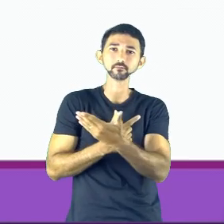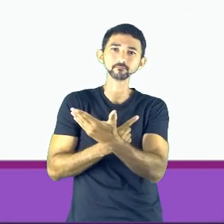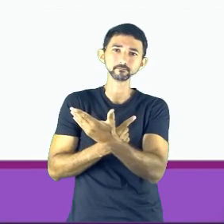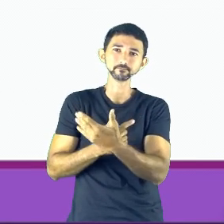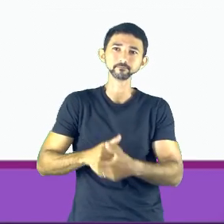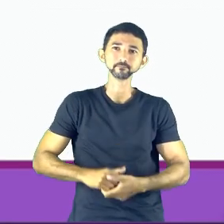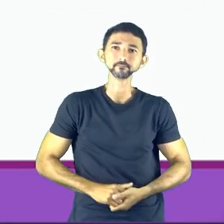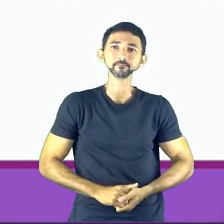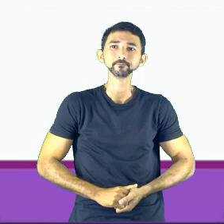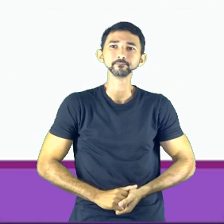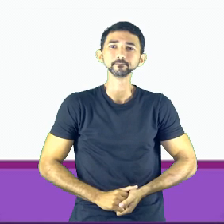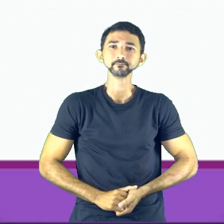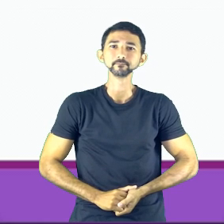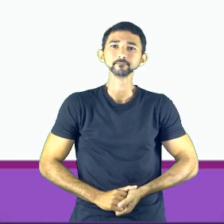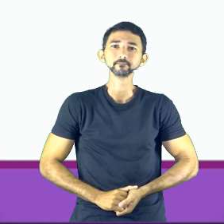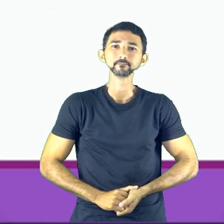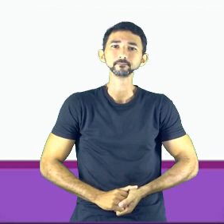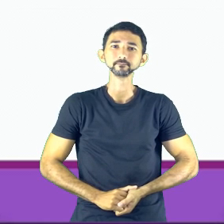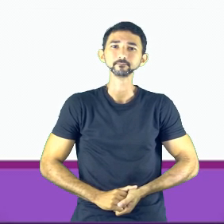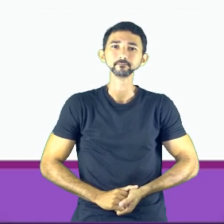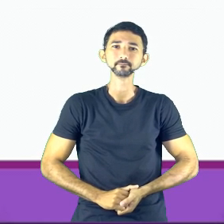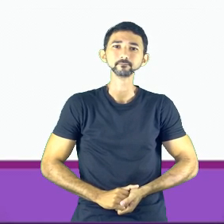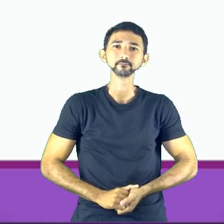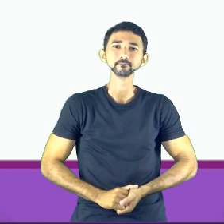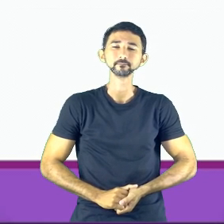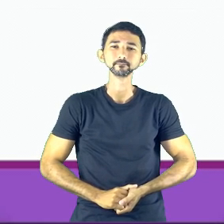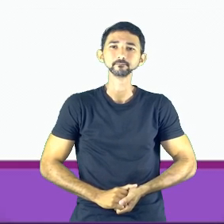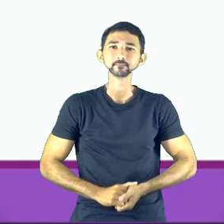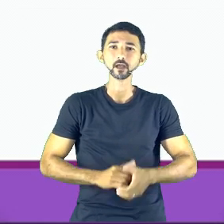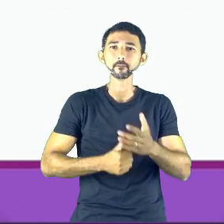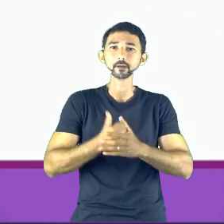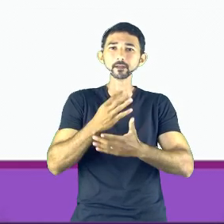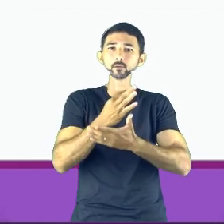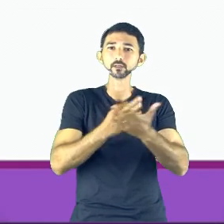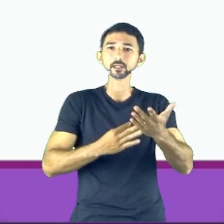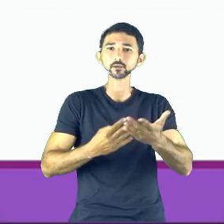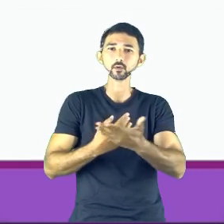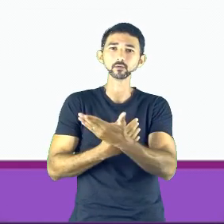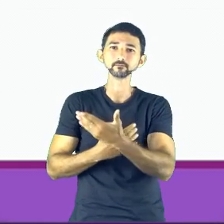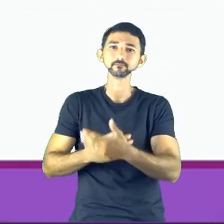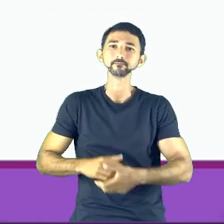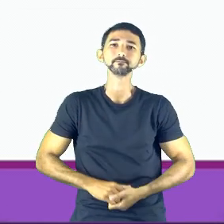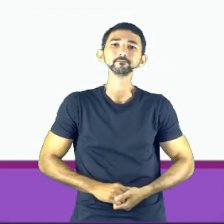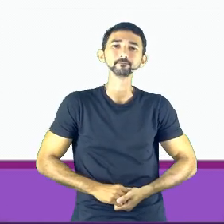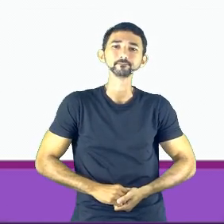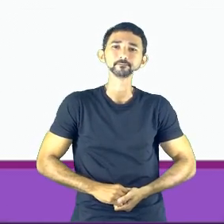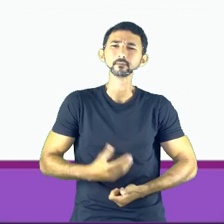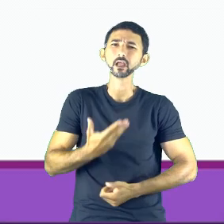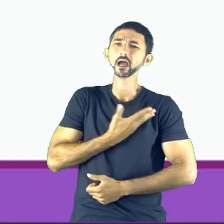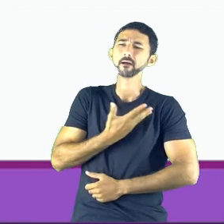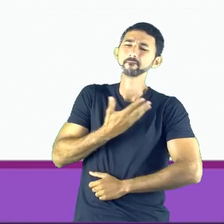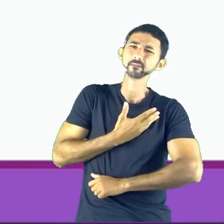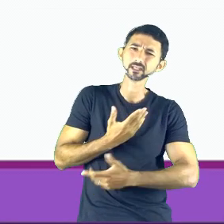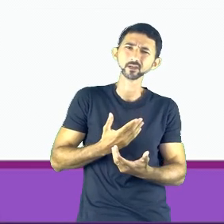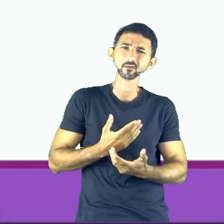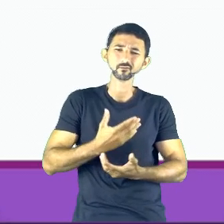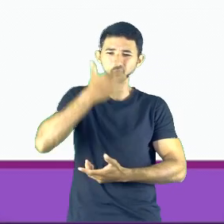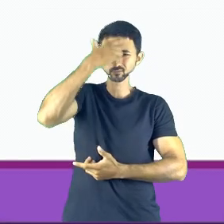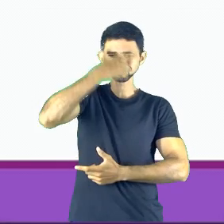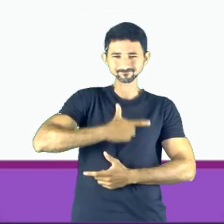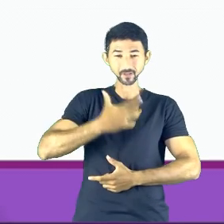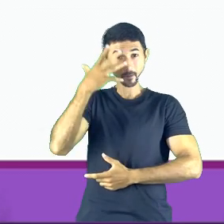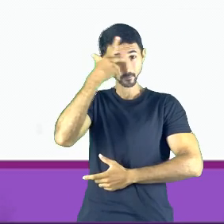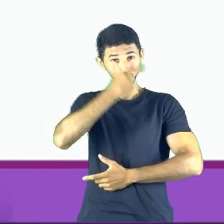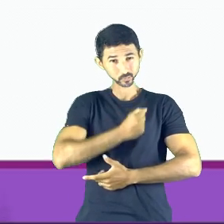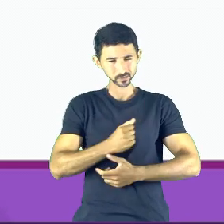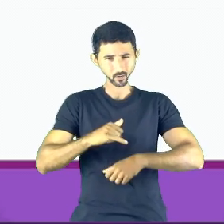para substituir as que estão no texto, tá certo? Vamos lá, bora ver qual é o primeiro trecho destacado. Companheiro,